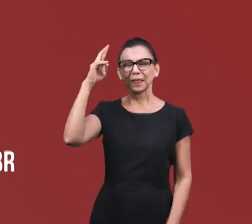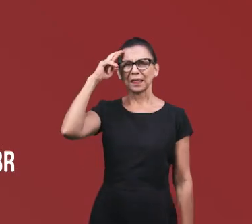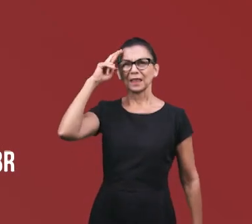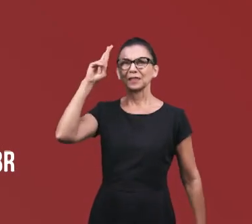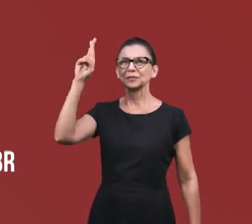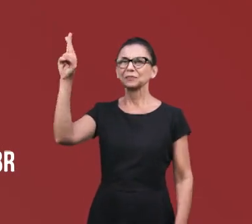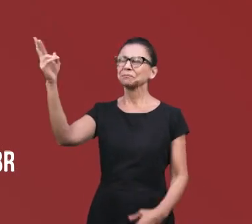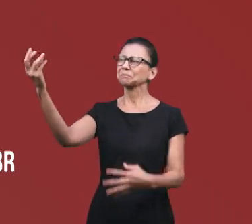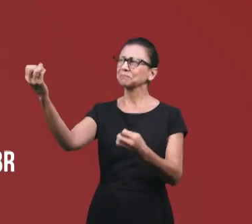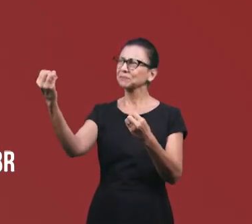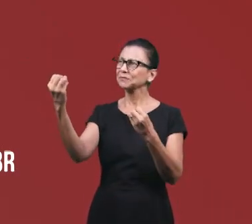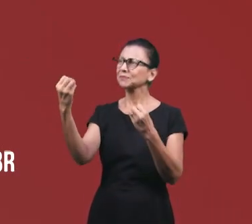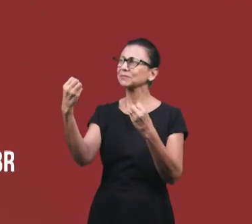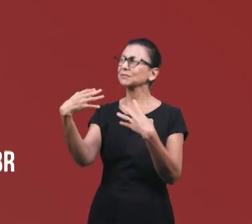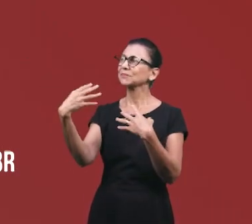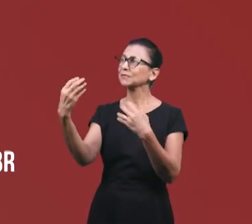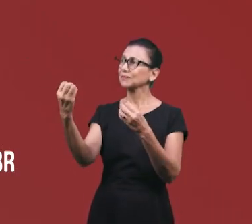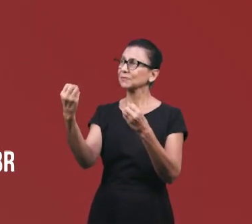Fez-me